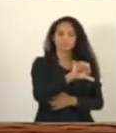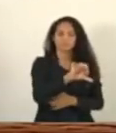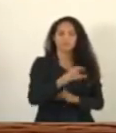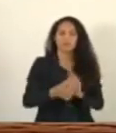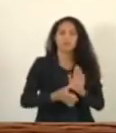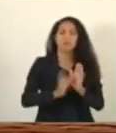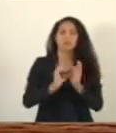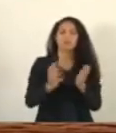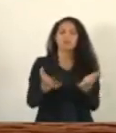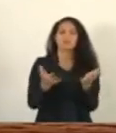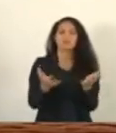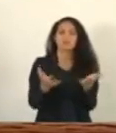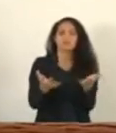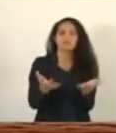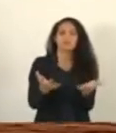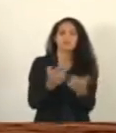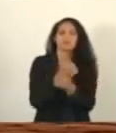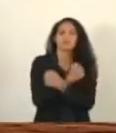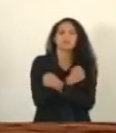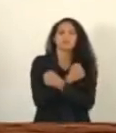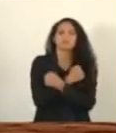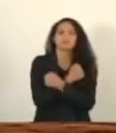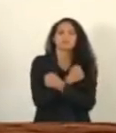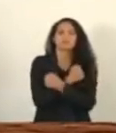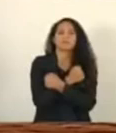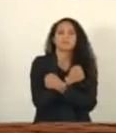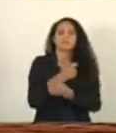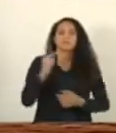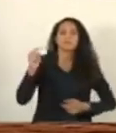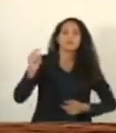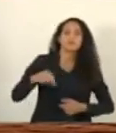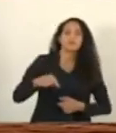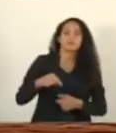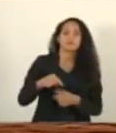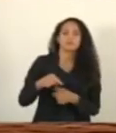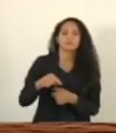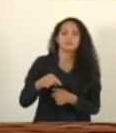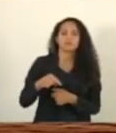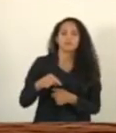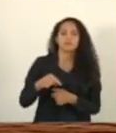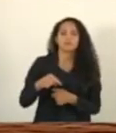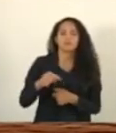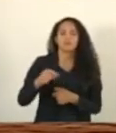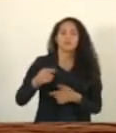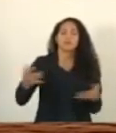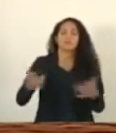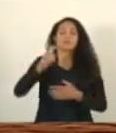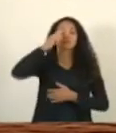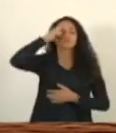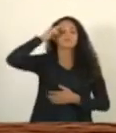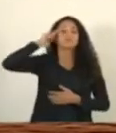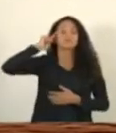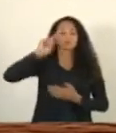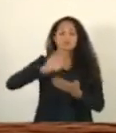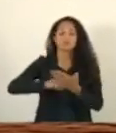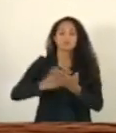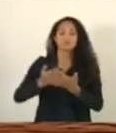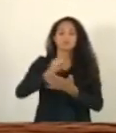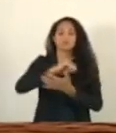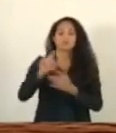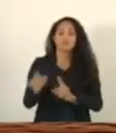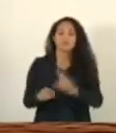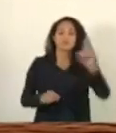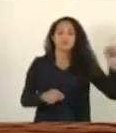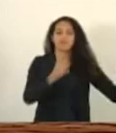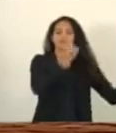mandar um abraço agora a quem está transmitindo nossa sessão, agora Gisele, Eliana está do lado